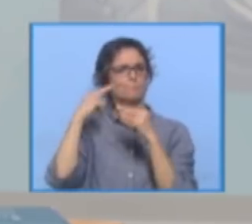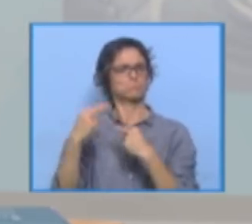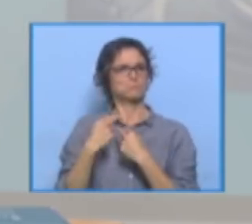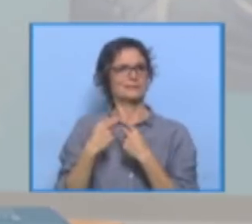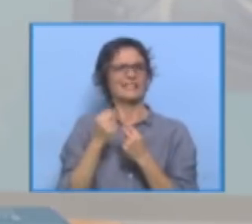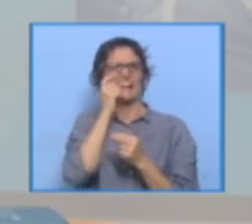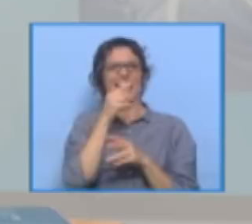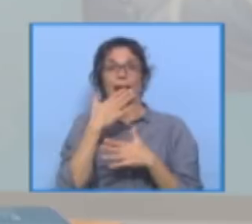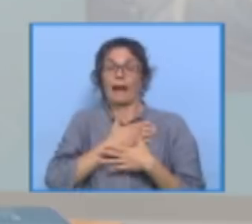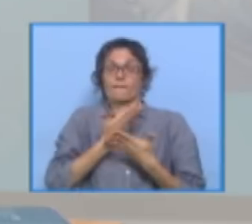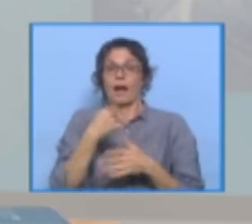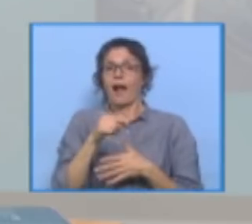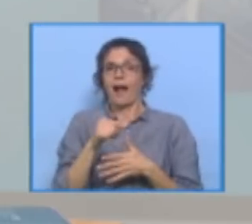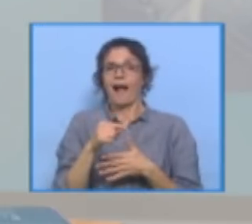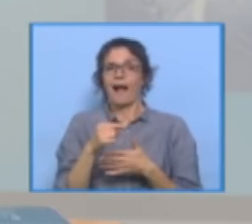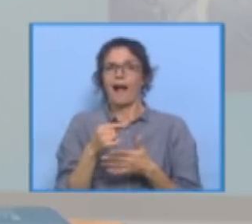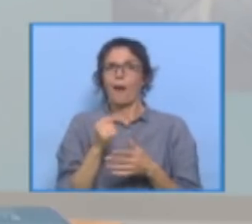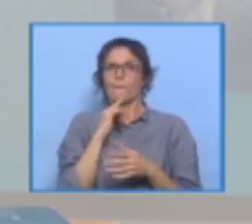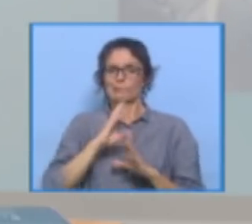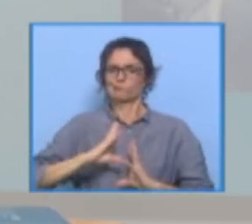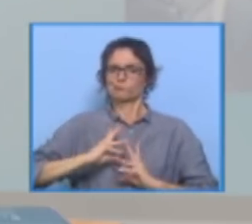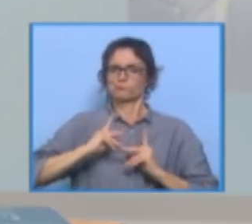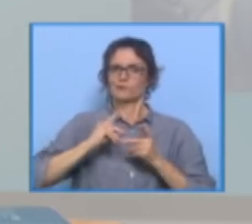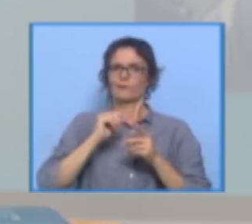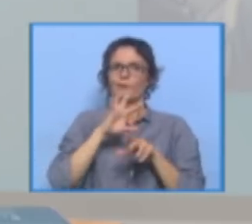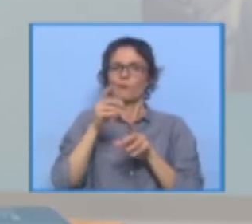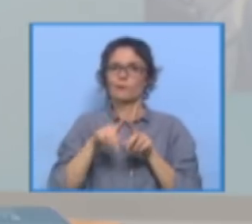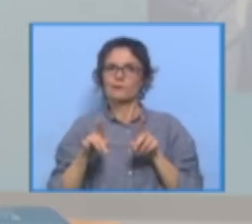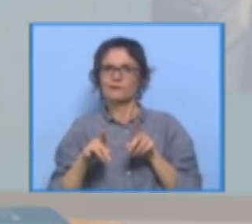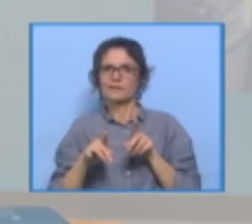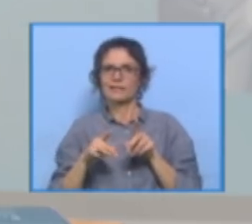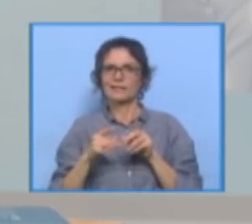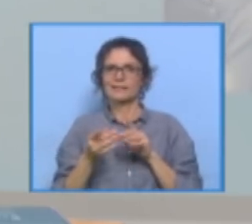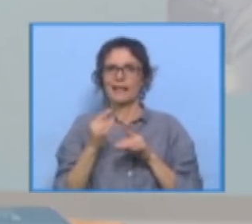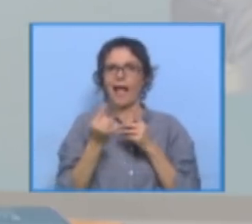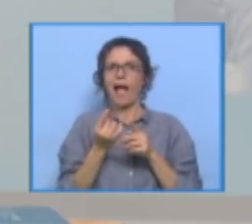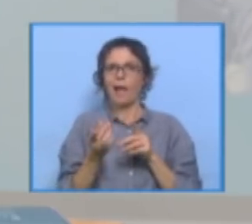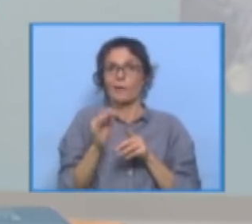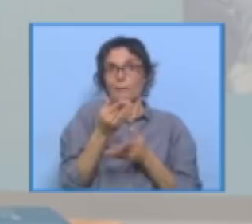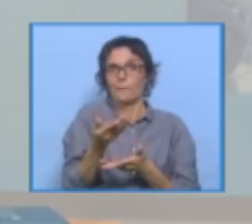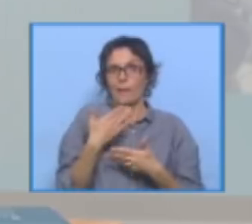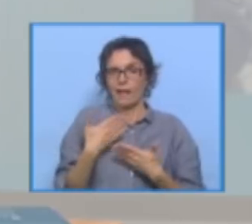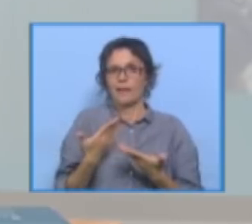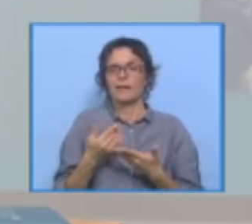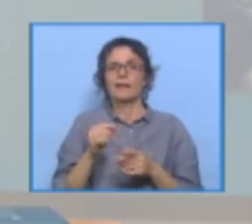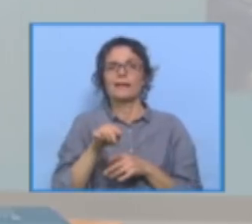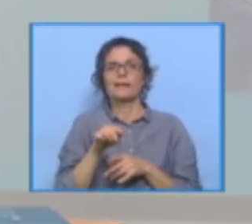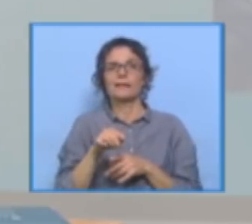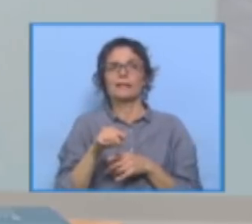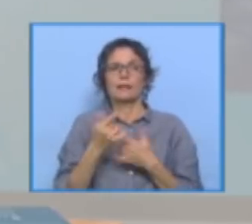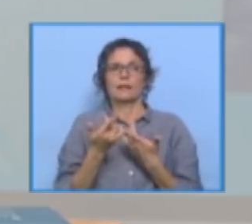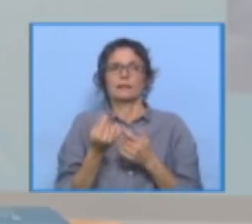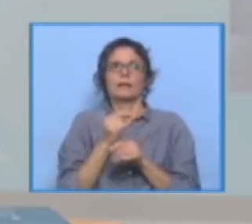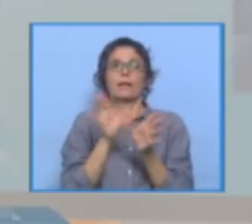uma mais-valia. Mas este é também um exercício racional. Sem dúvida. O livro nós não falamos, por assim dizer, de